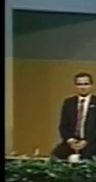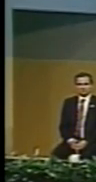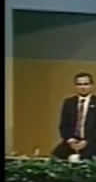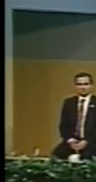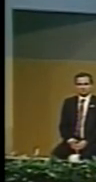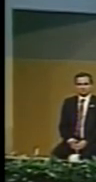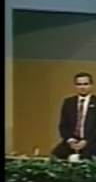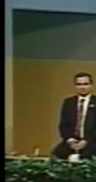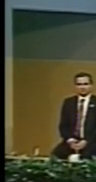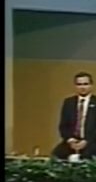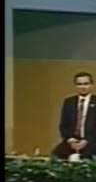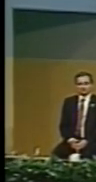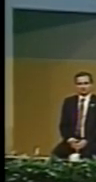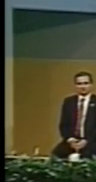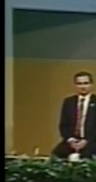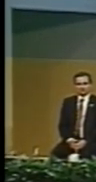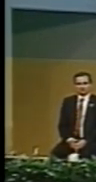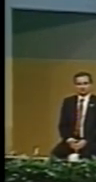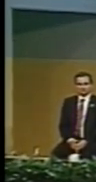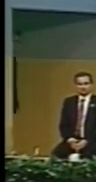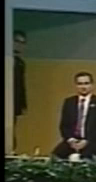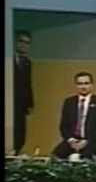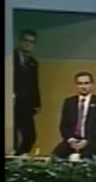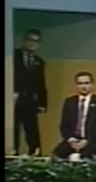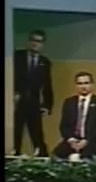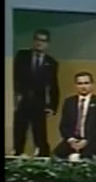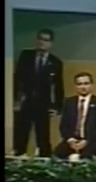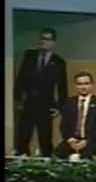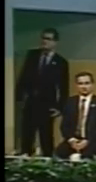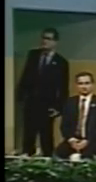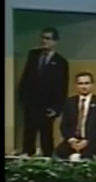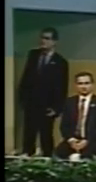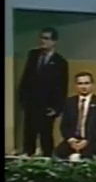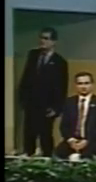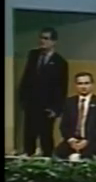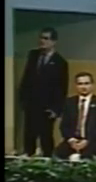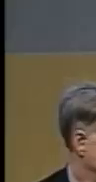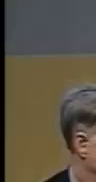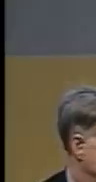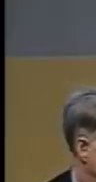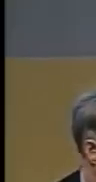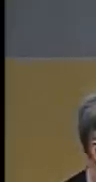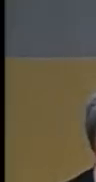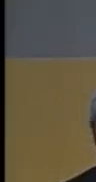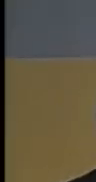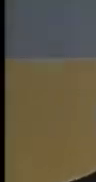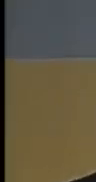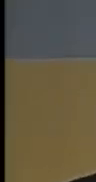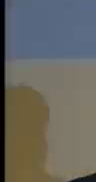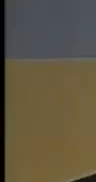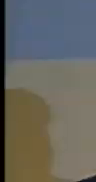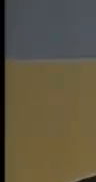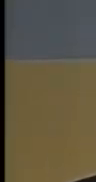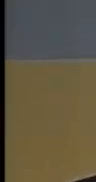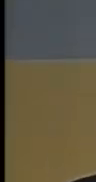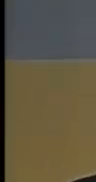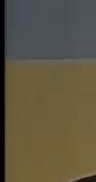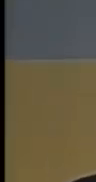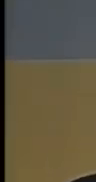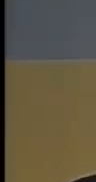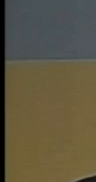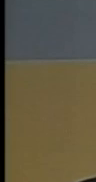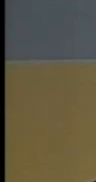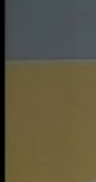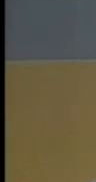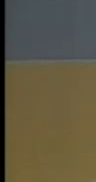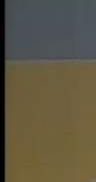o senhor Ike Batista, presidente do Grupo EBX, e o senhor Humberto de Freitas, diretor de logística da Vale, para assinatura